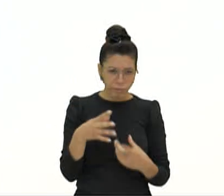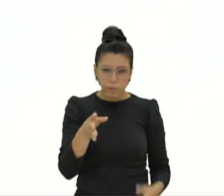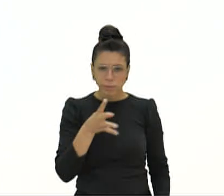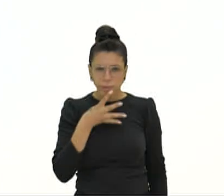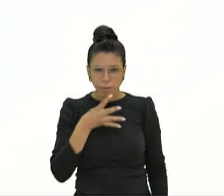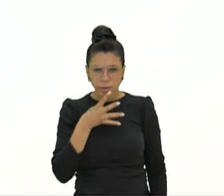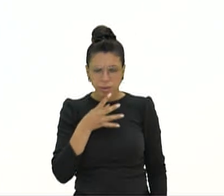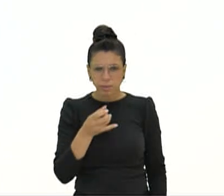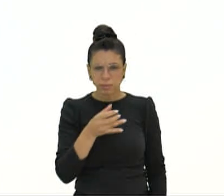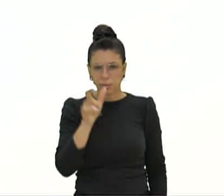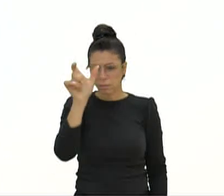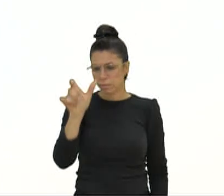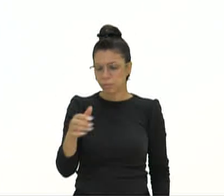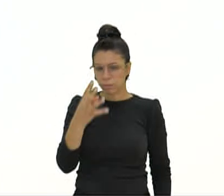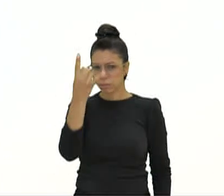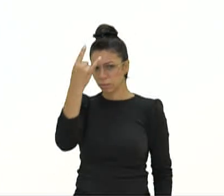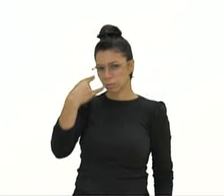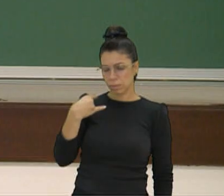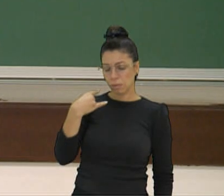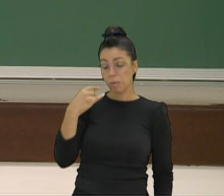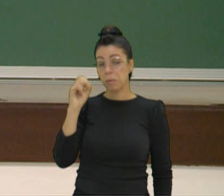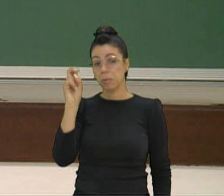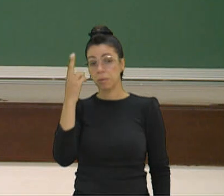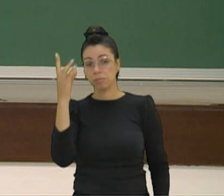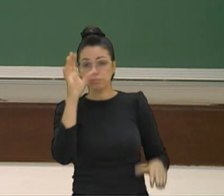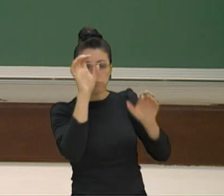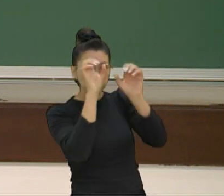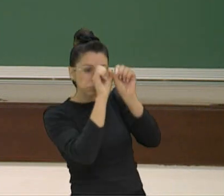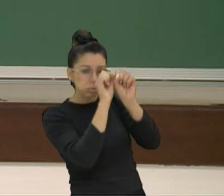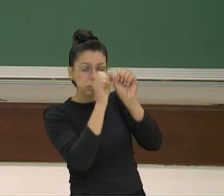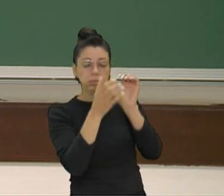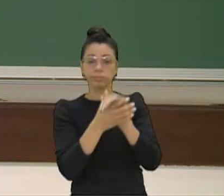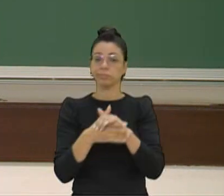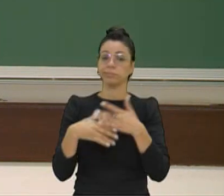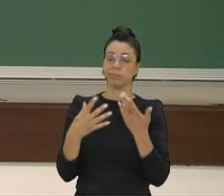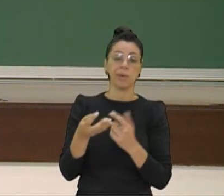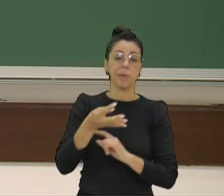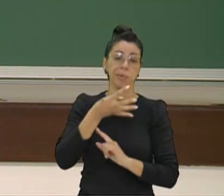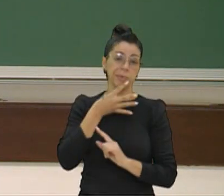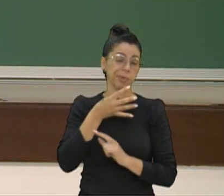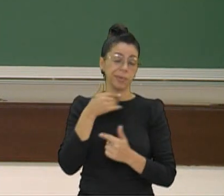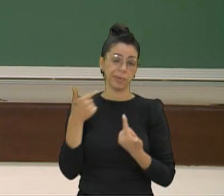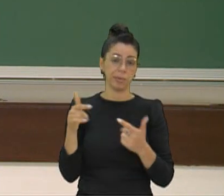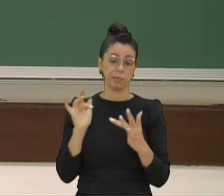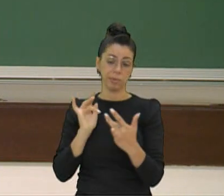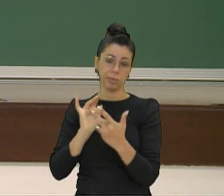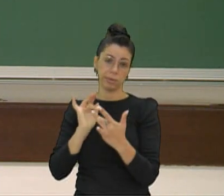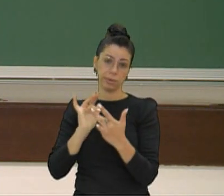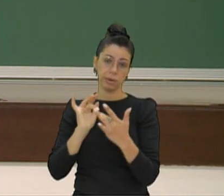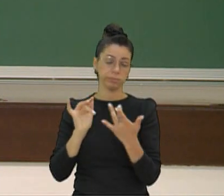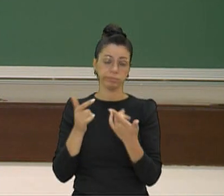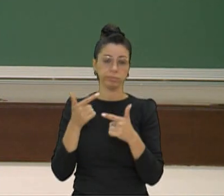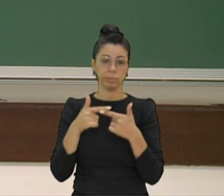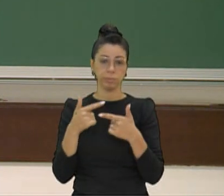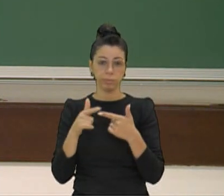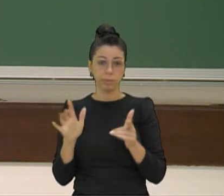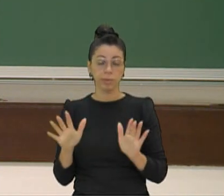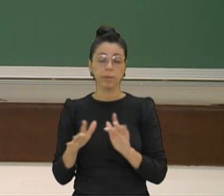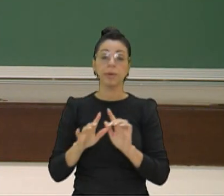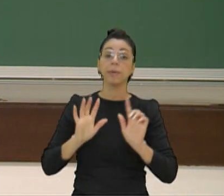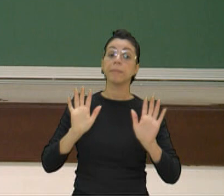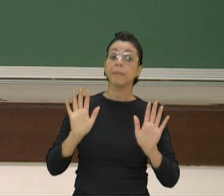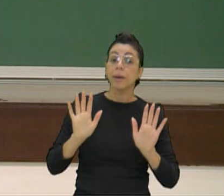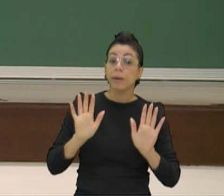pessoa cega? Você conhece alguma pessoa que tem baixa visão? Então, se você não conhece, não tem contato com uma pessoa, não tem problema. Mas